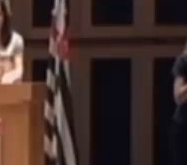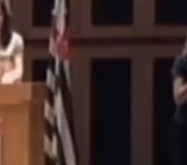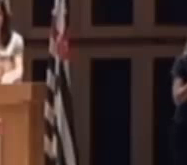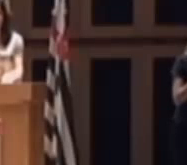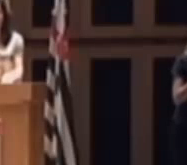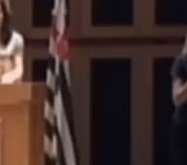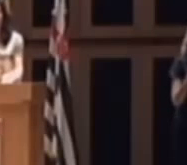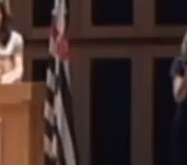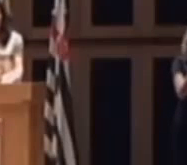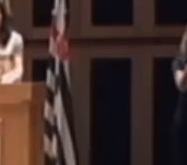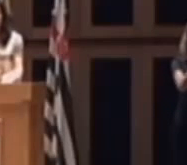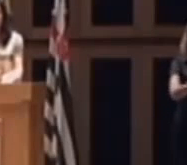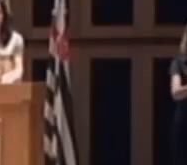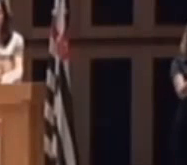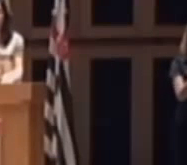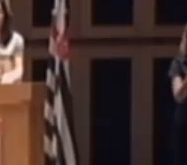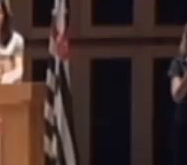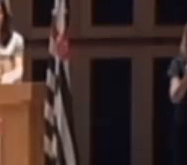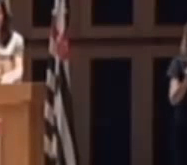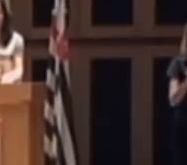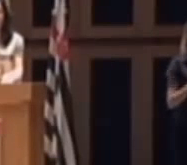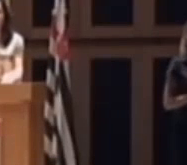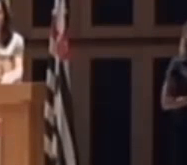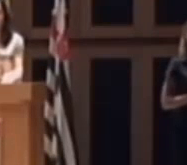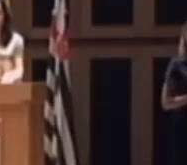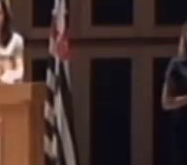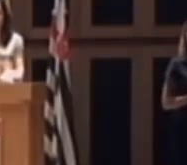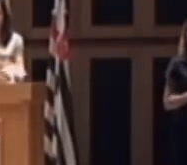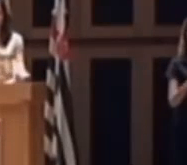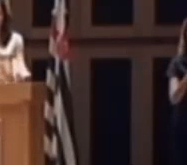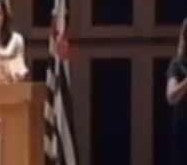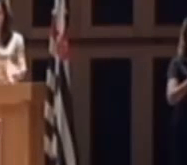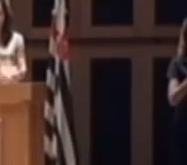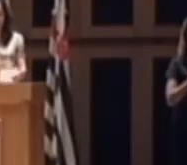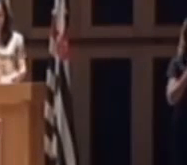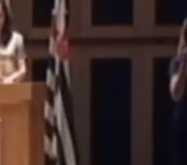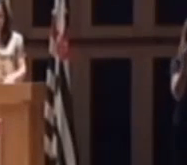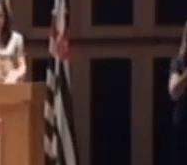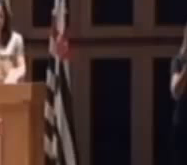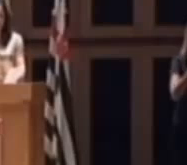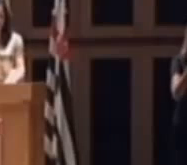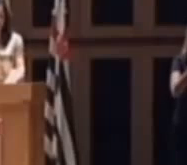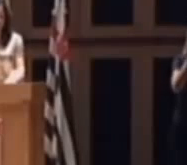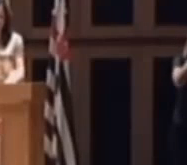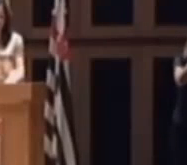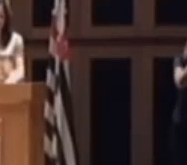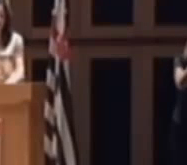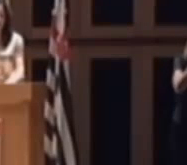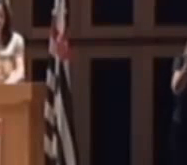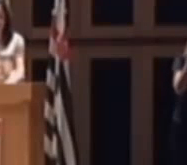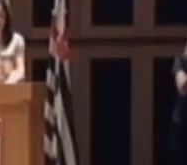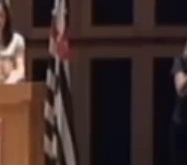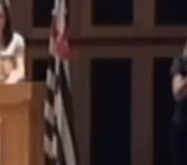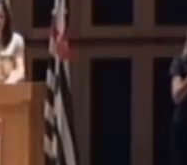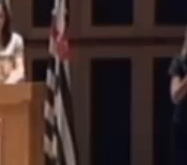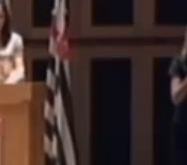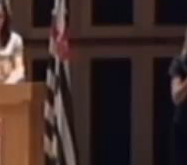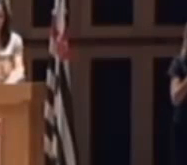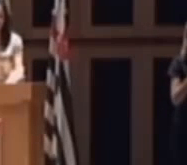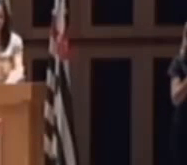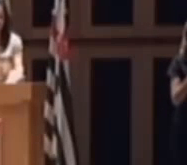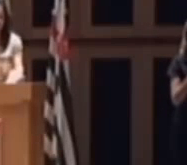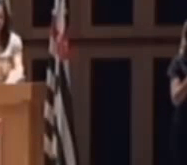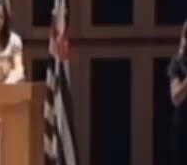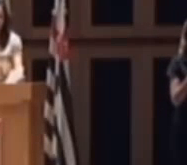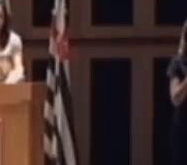pela internet. Além disso, a gente tem um questionário do Núcleo de Estudos e Pesquisas da Universidade de São Paulo, em Políticas Públicas,